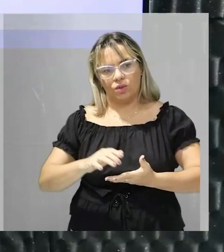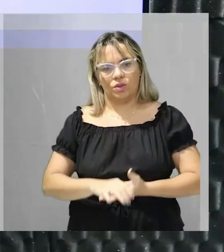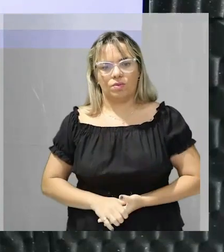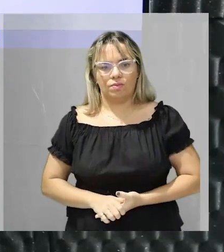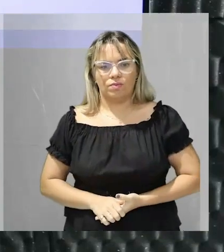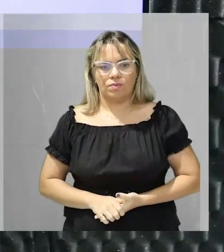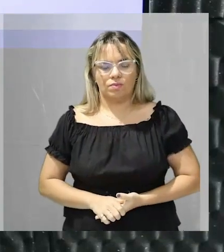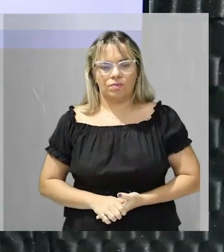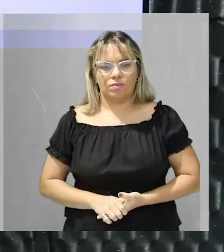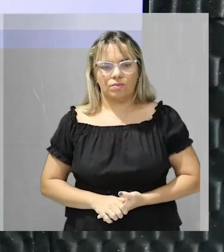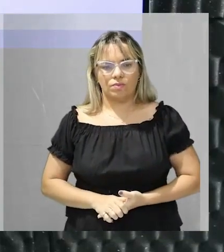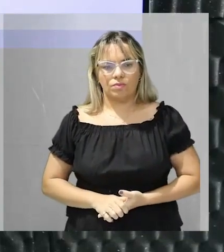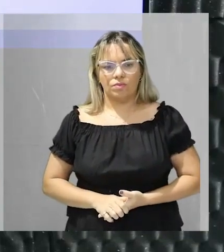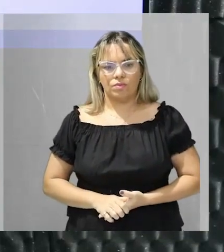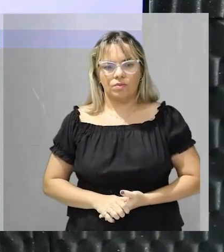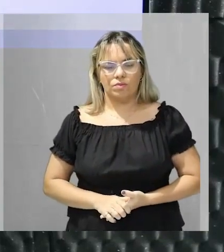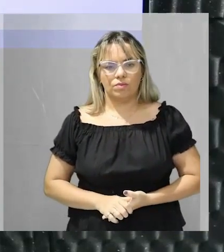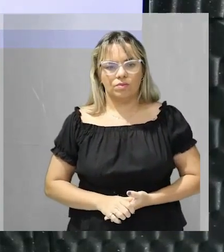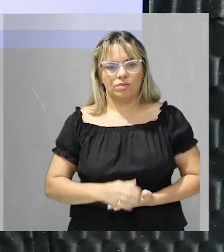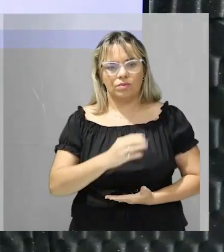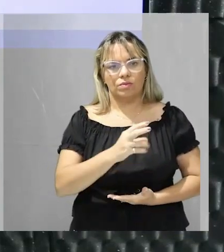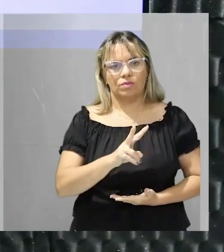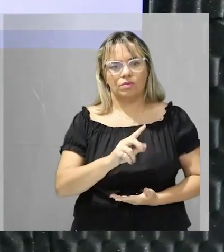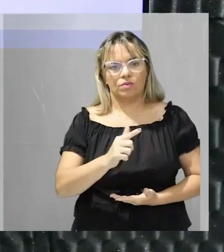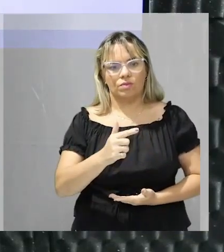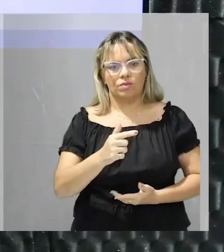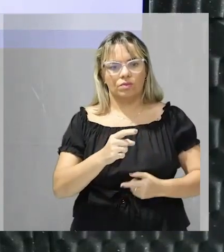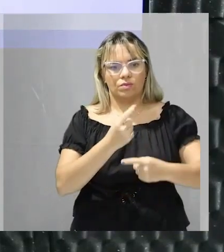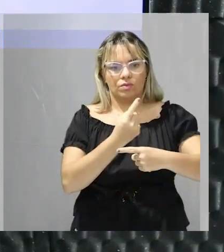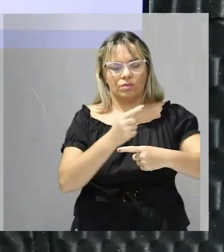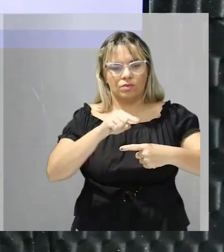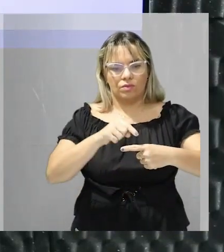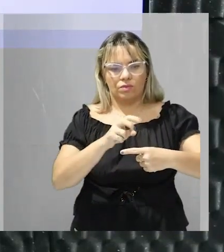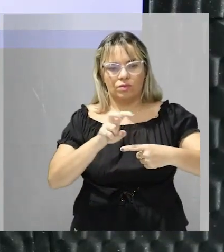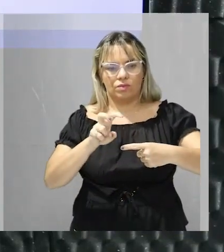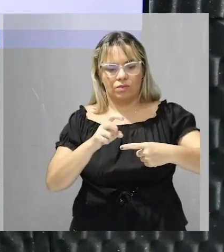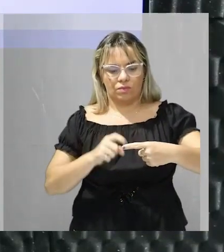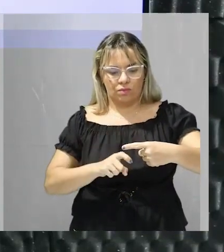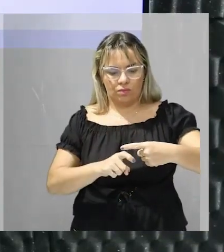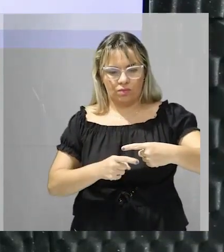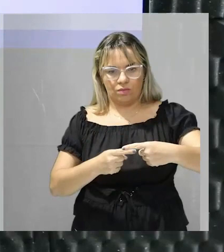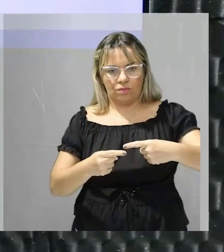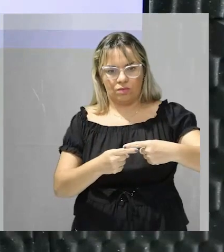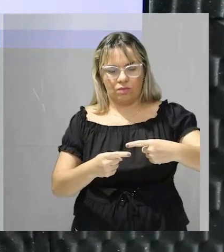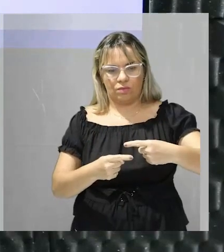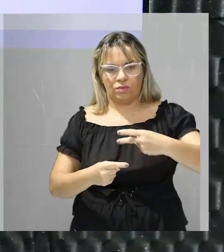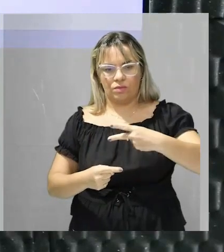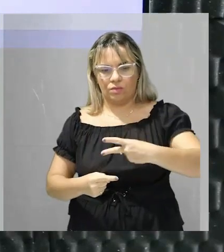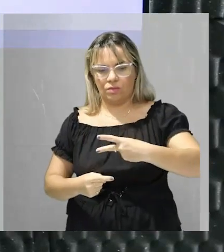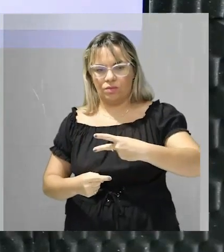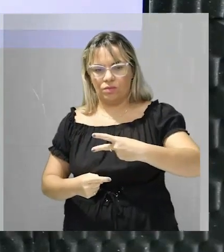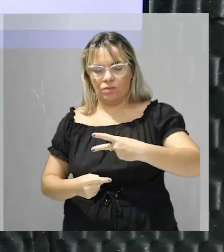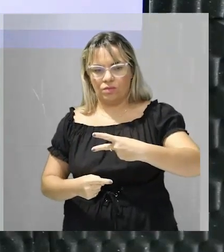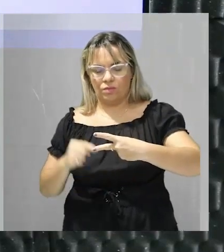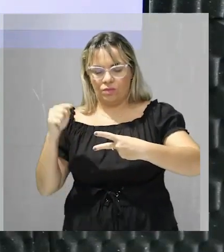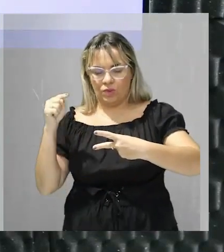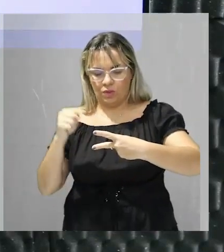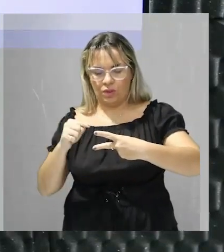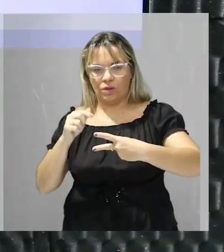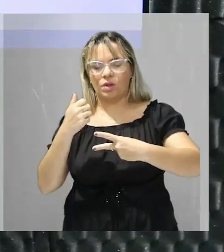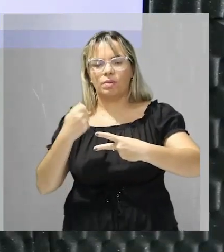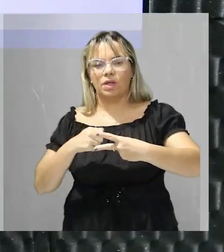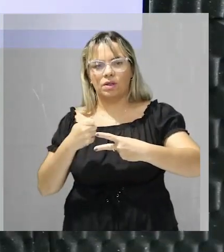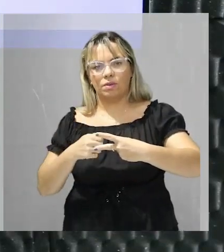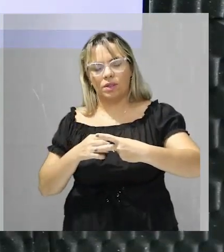pouco então ó cv2 1,5 sobre x Barra menor que que é a condição